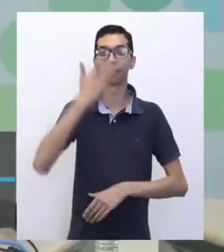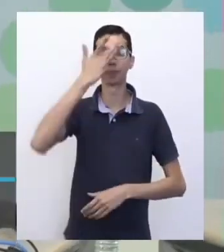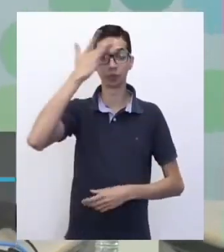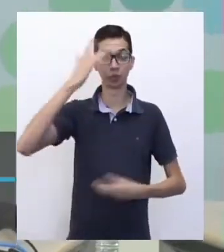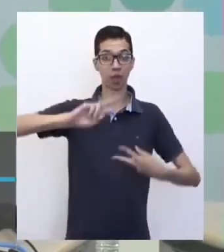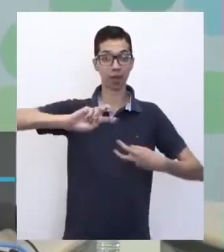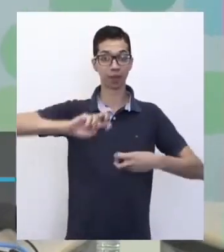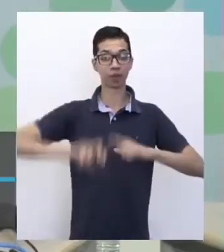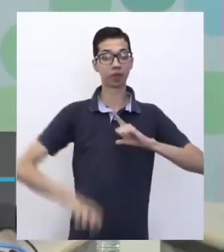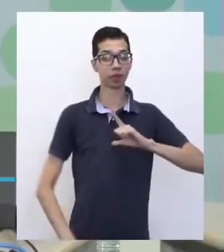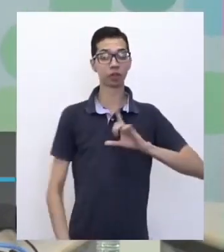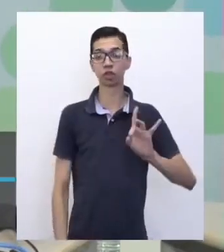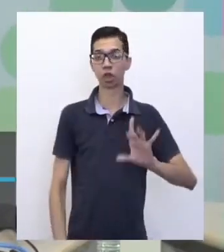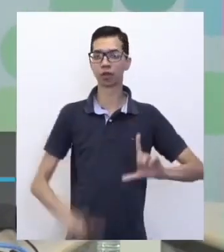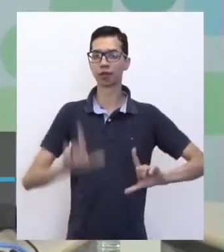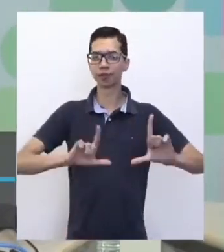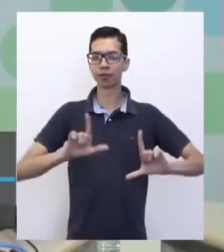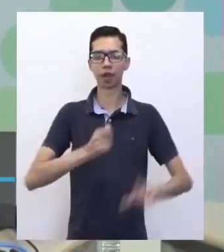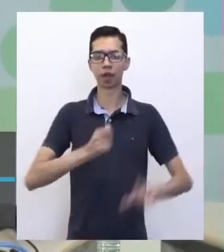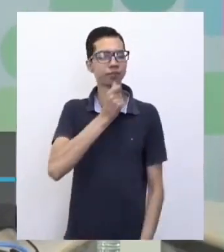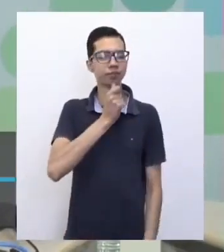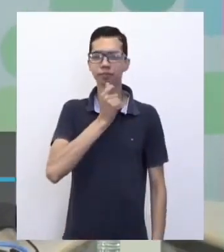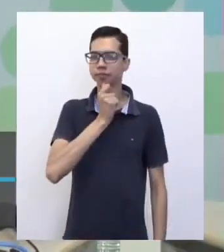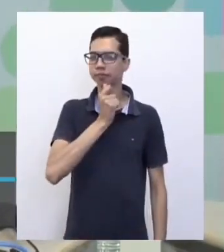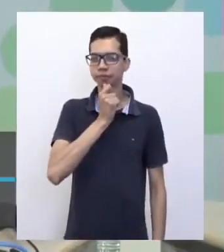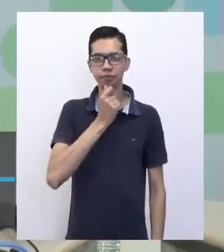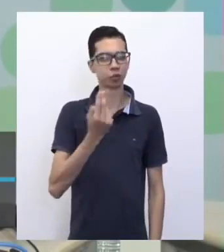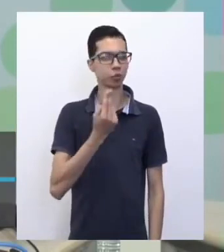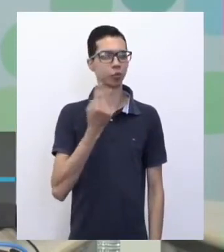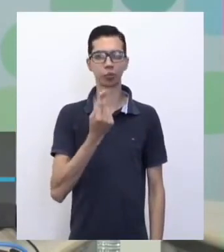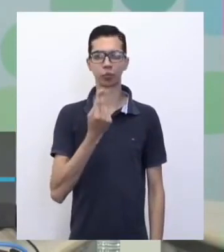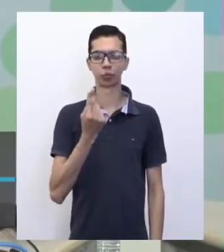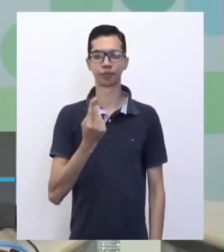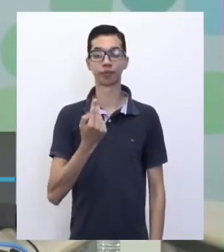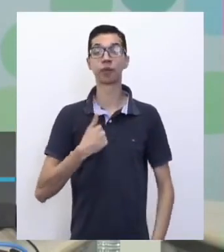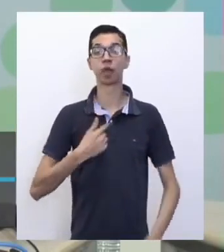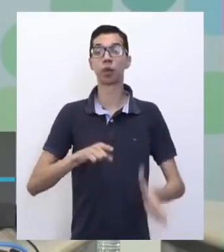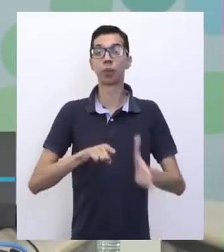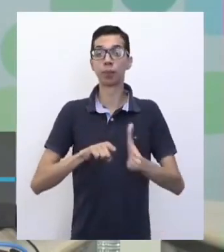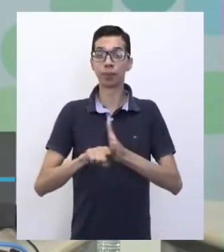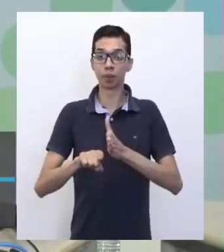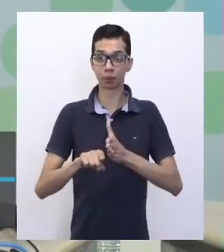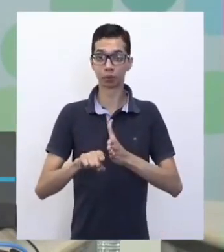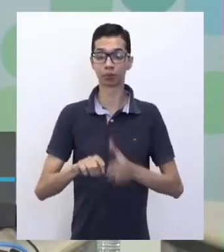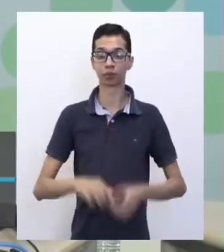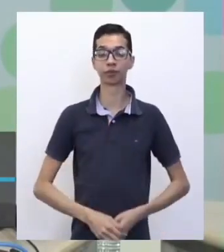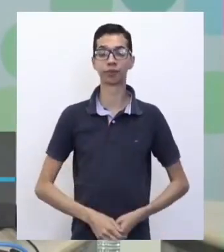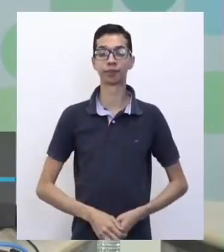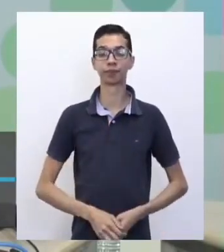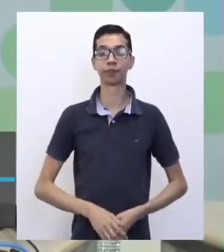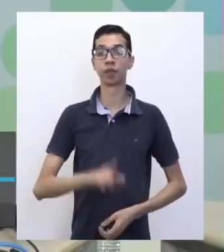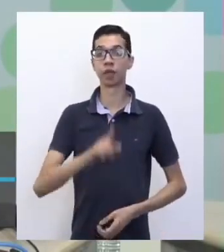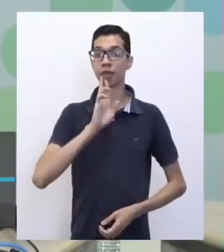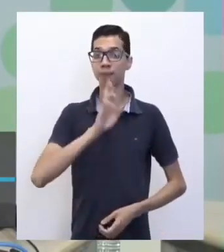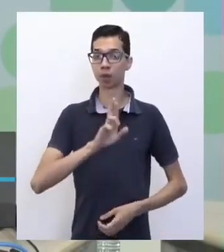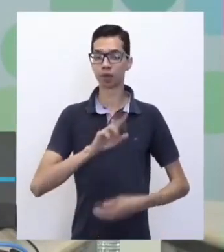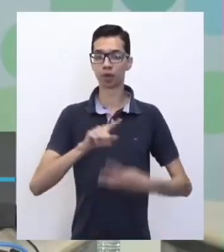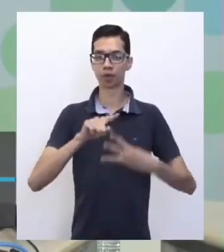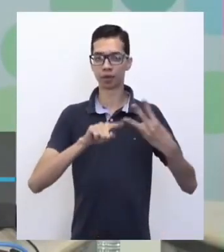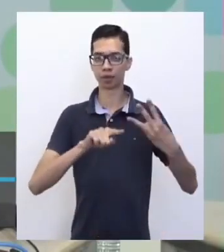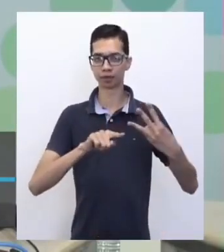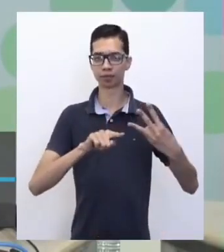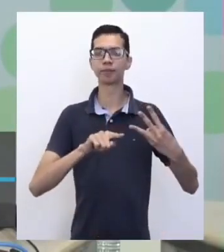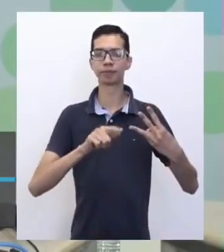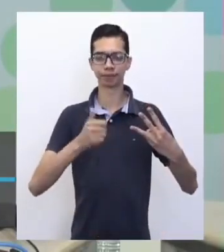aplicativo, tá? Quem está na televisão ainda não consegue. Então eu vou fazer uma pergunta, tem três respostas, você vai poder clicar no celular